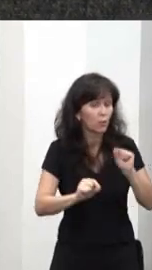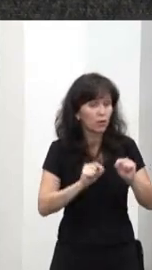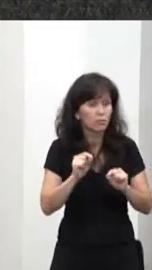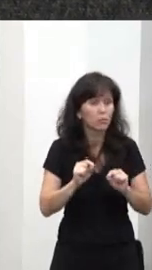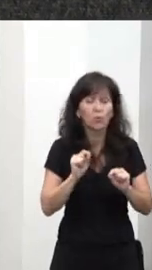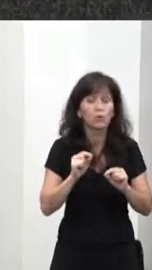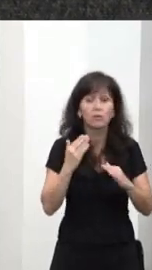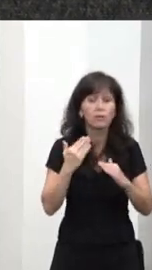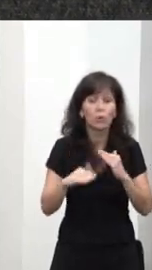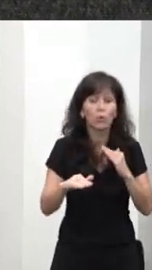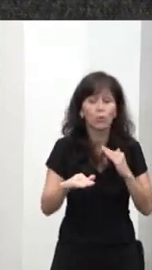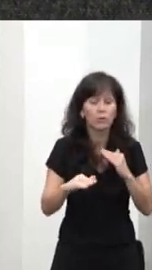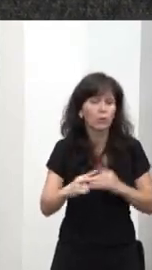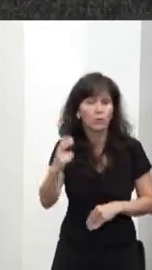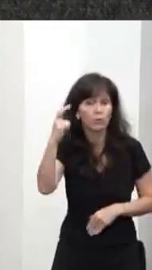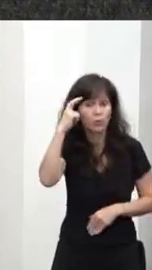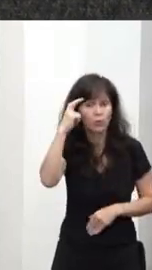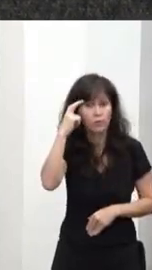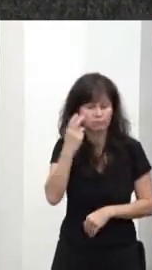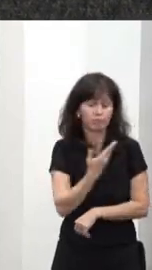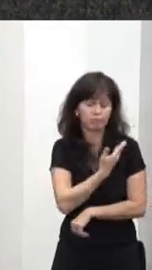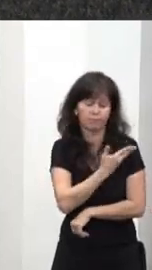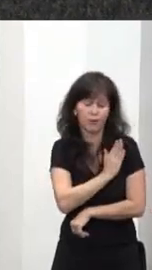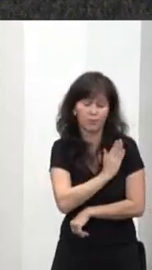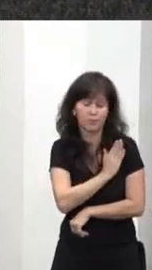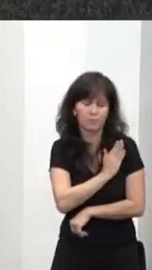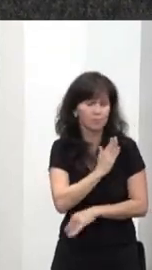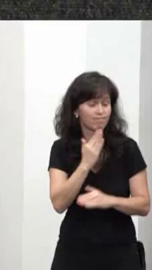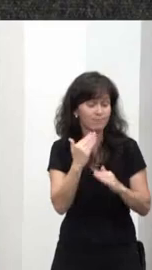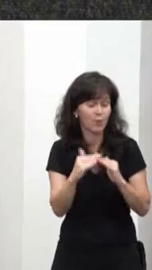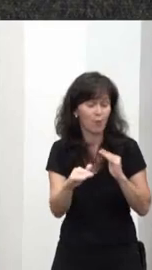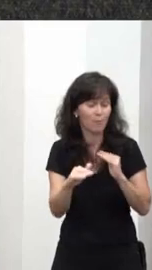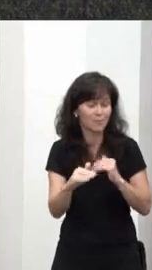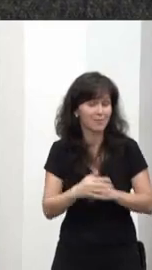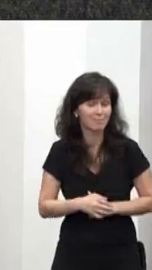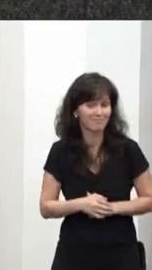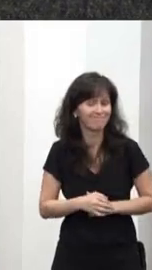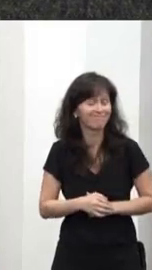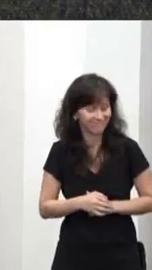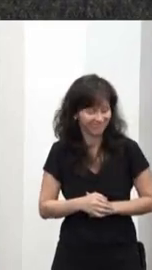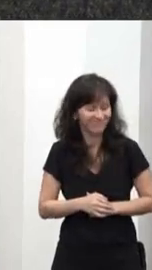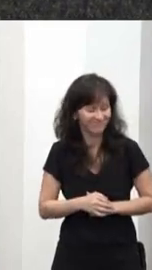com cultura é preconceito né pessoal é só isso obrigado